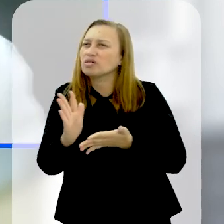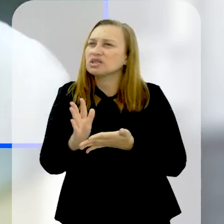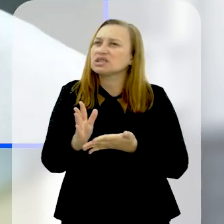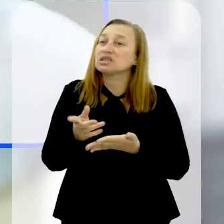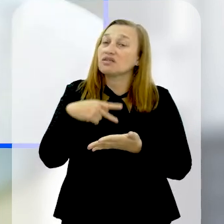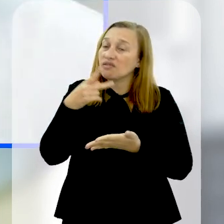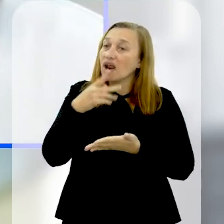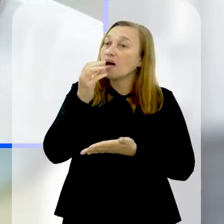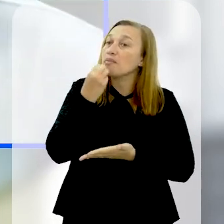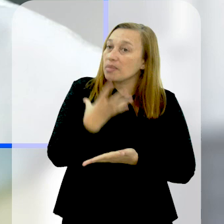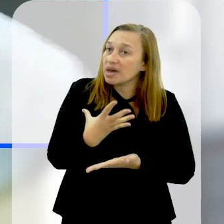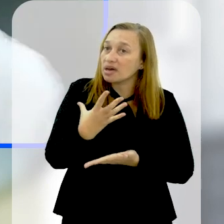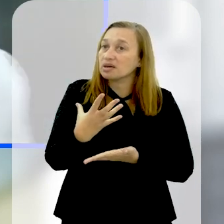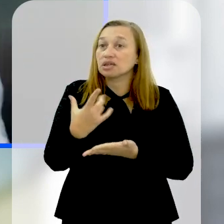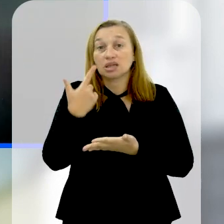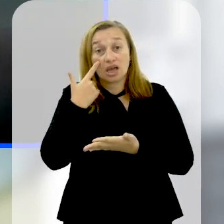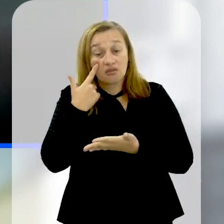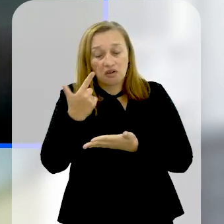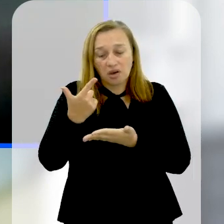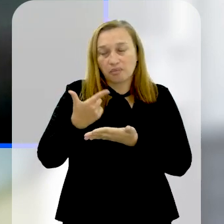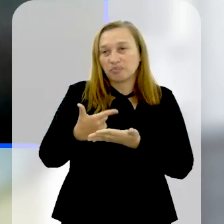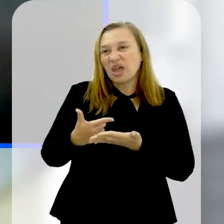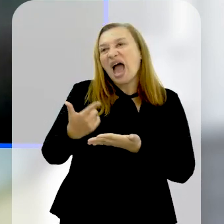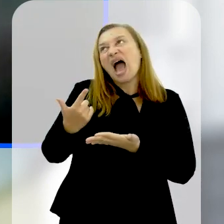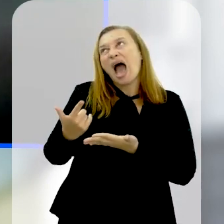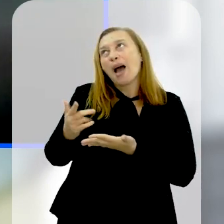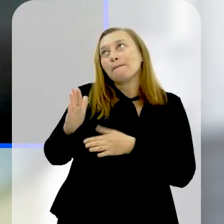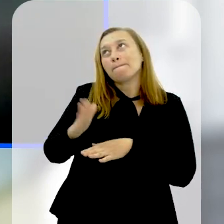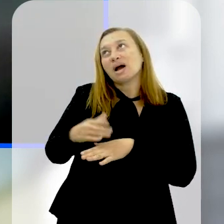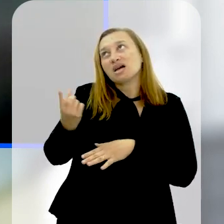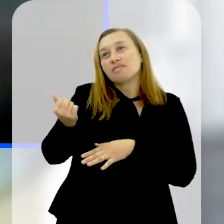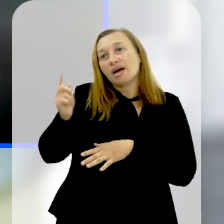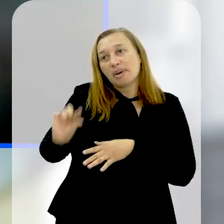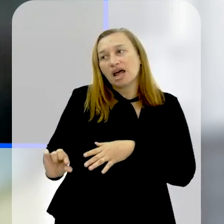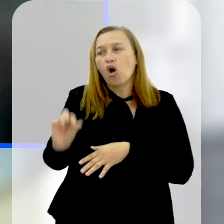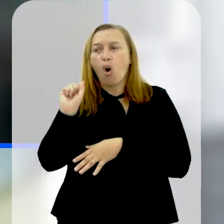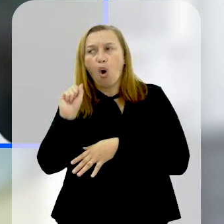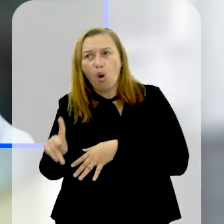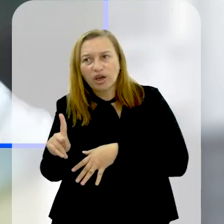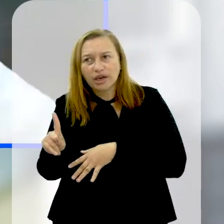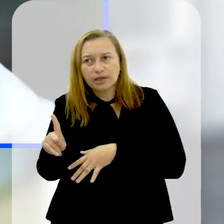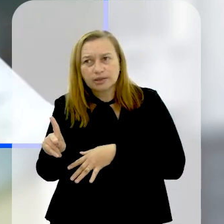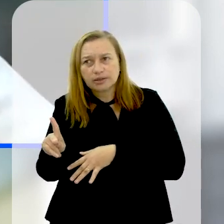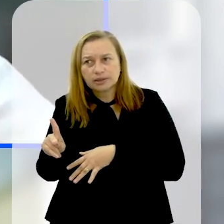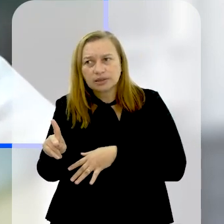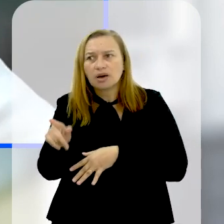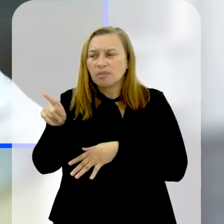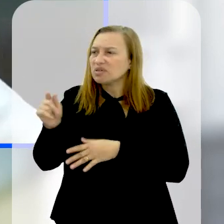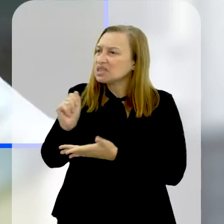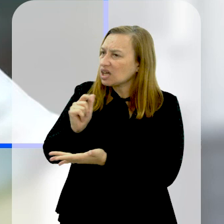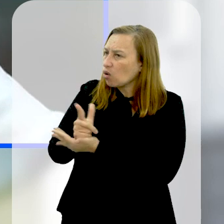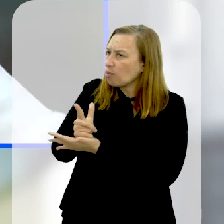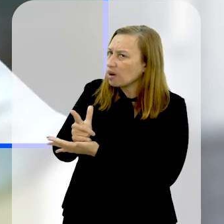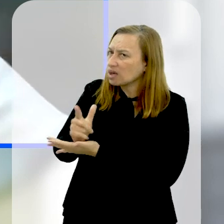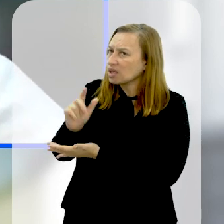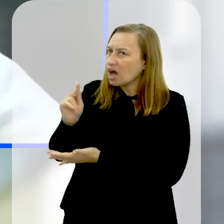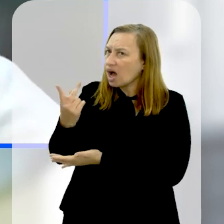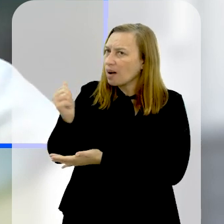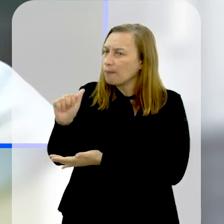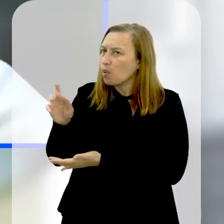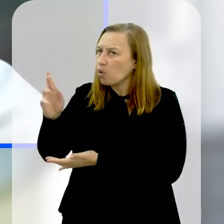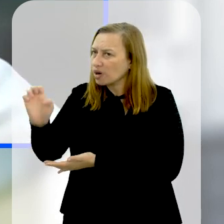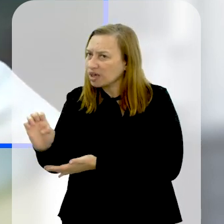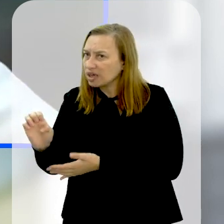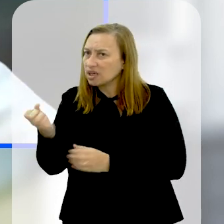Algumas vezes a gente tem que colocar isso bem na ponta do lápis, assim. Mas é mais barato. Ok, mas você está comprando